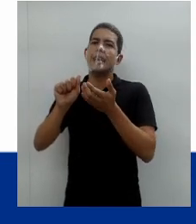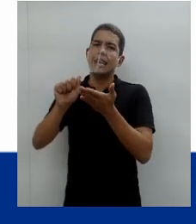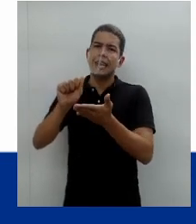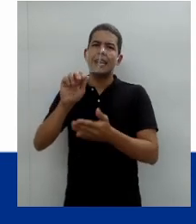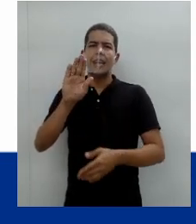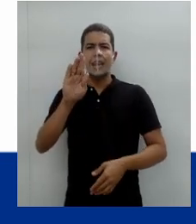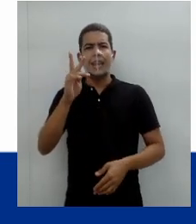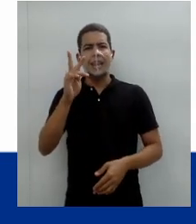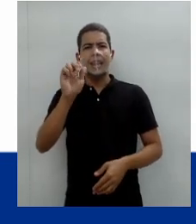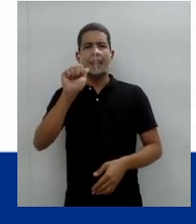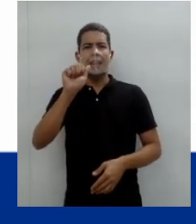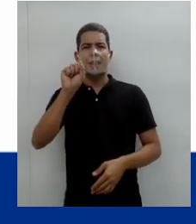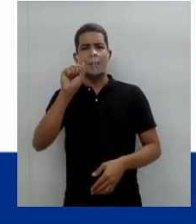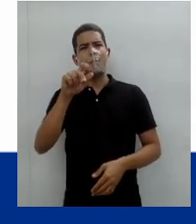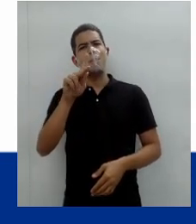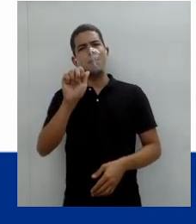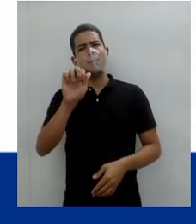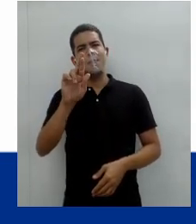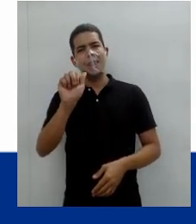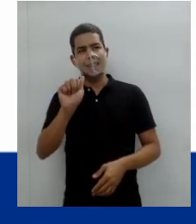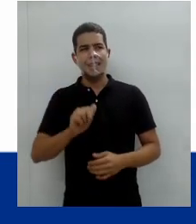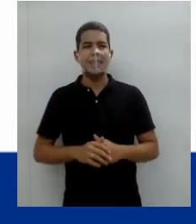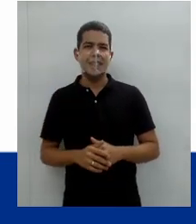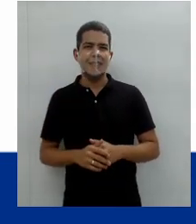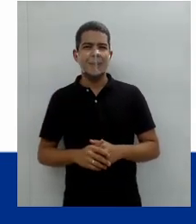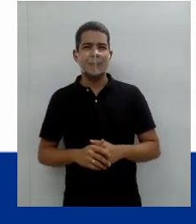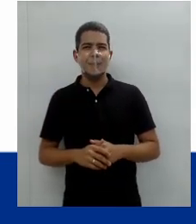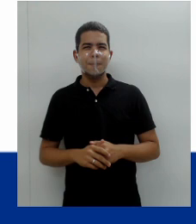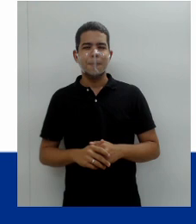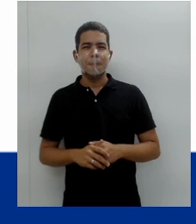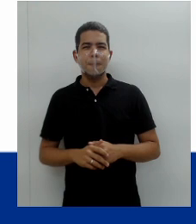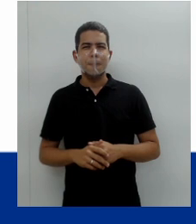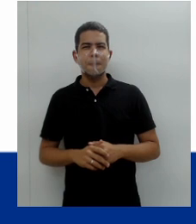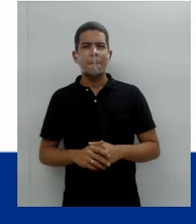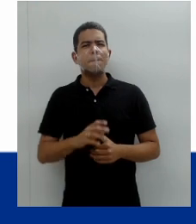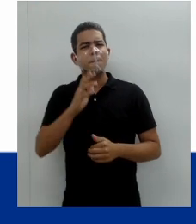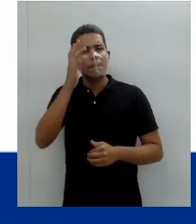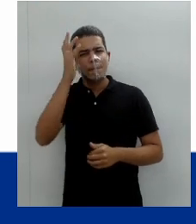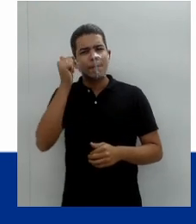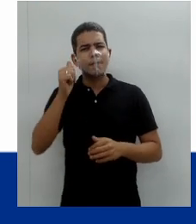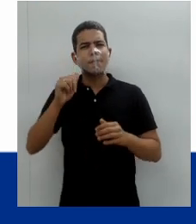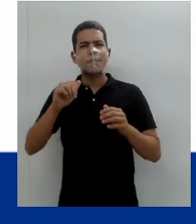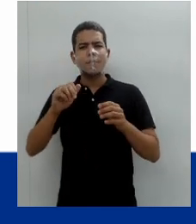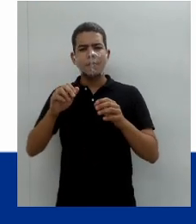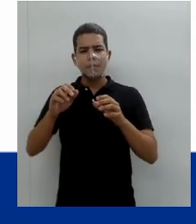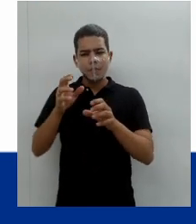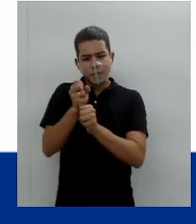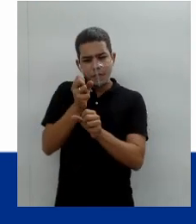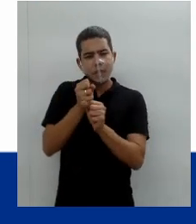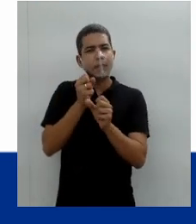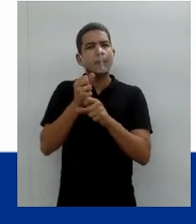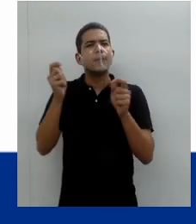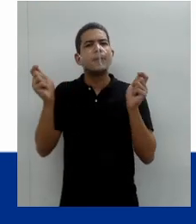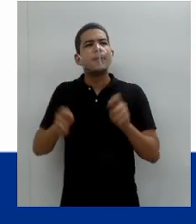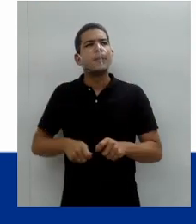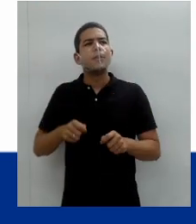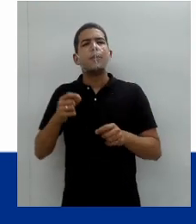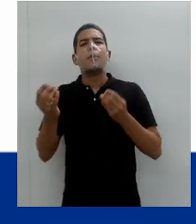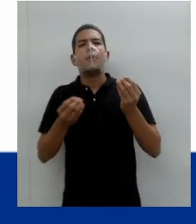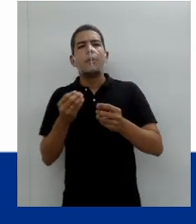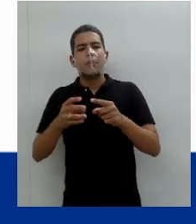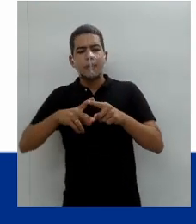Bhaskara. Isso, Bhaskara. E aí, essa fórmula de Bhaskara serve para a gente, com